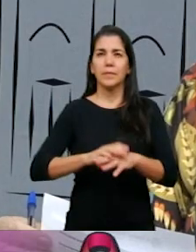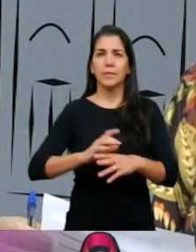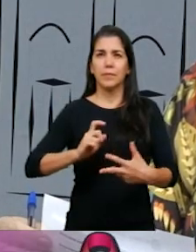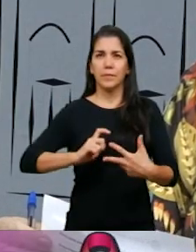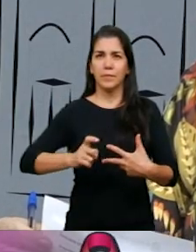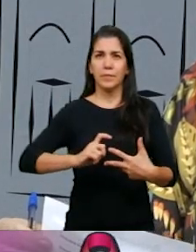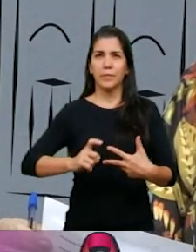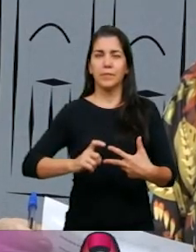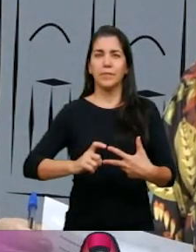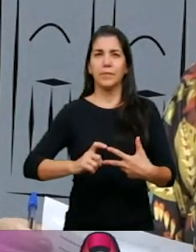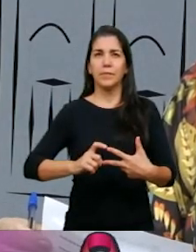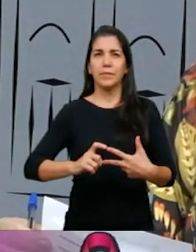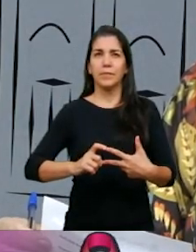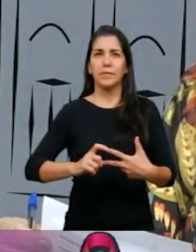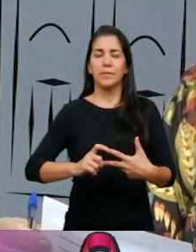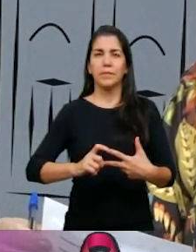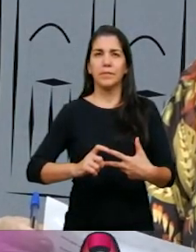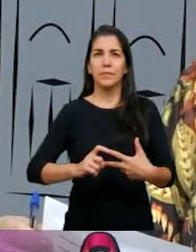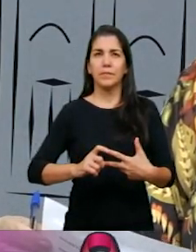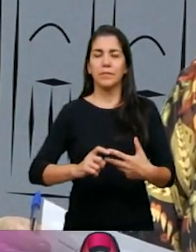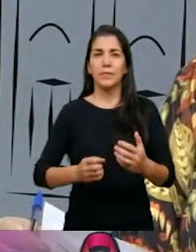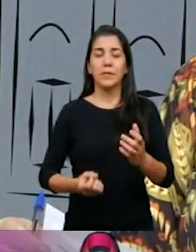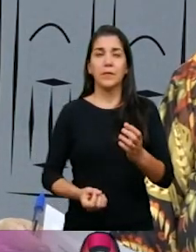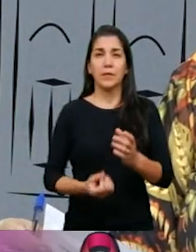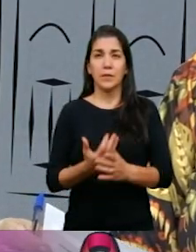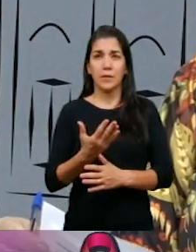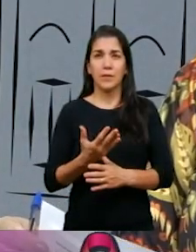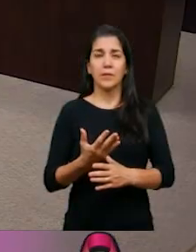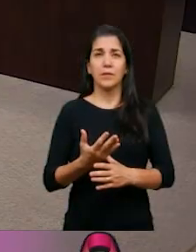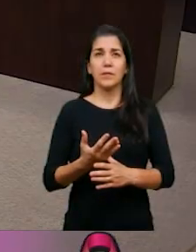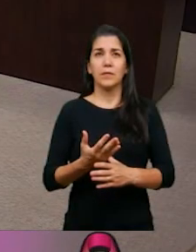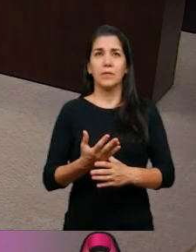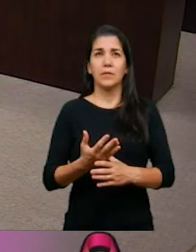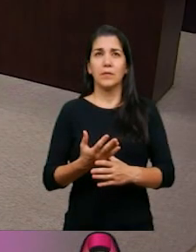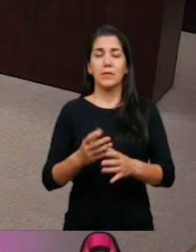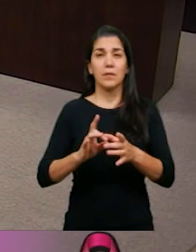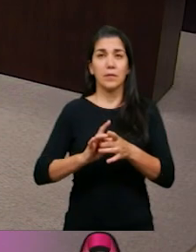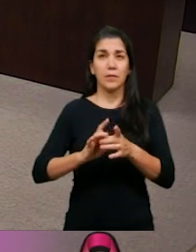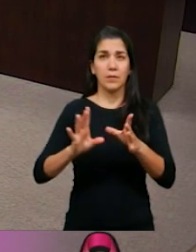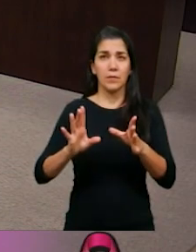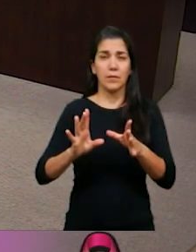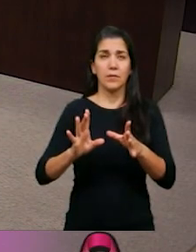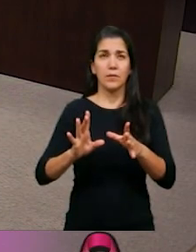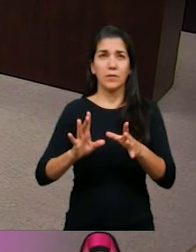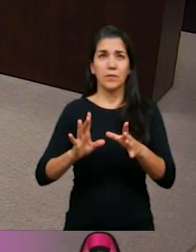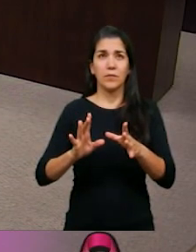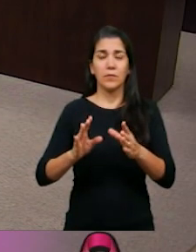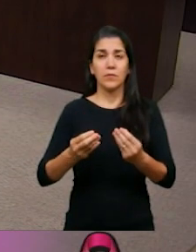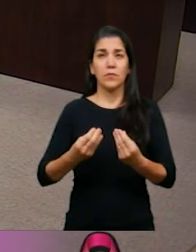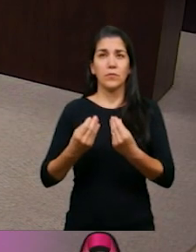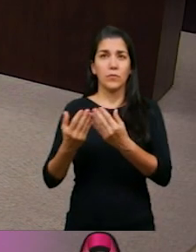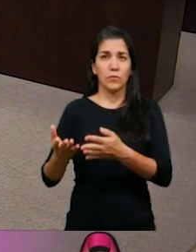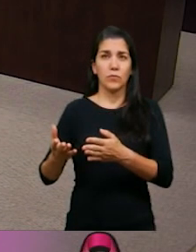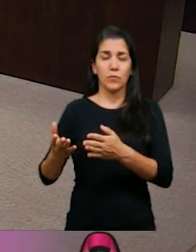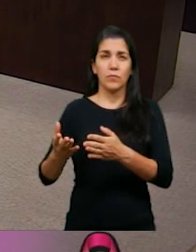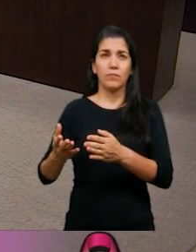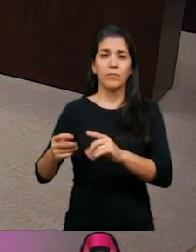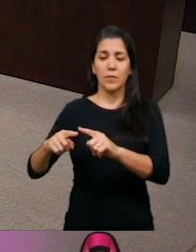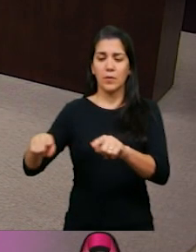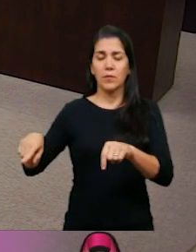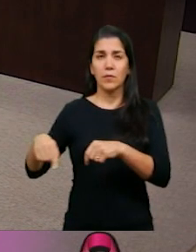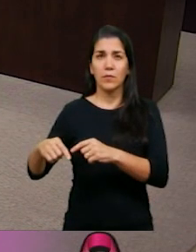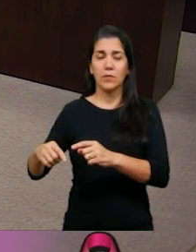do Executivo Municipal, que autoriza o Executivo Municipal a alienar por doação o imóvel que